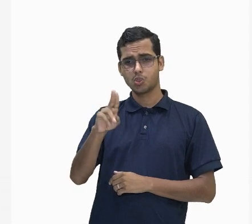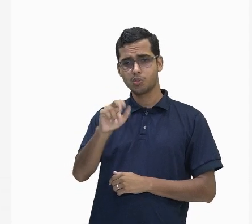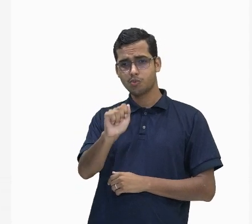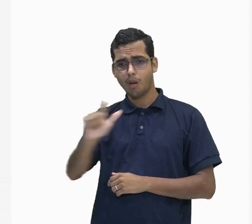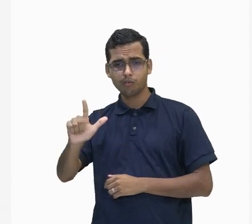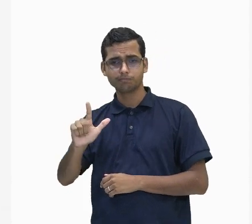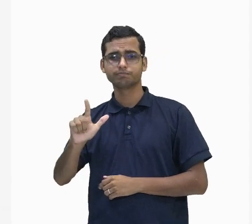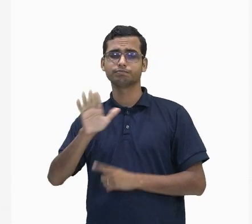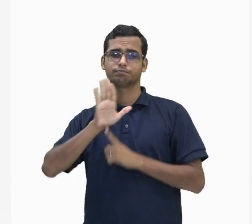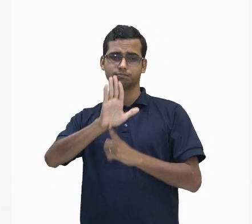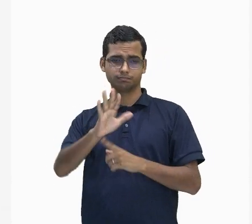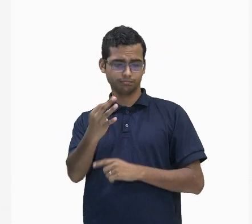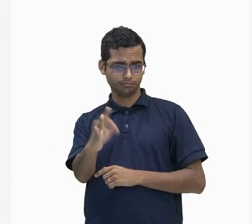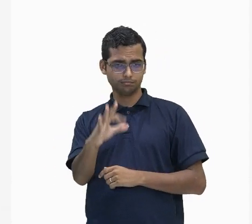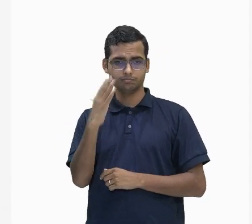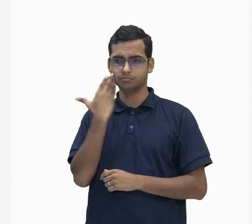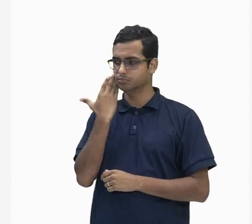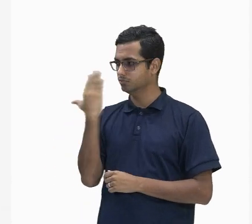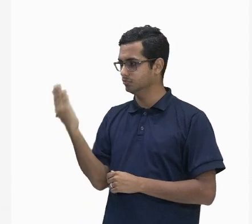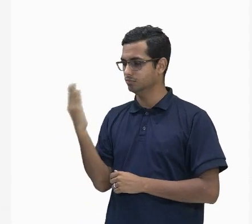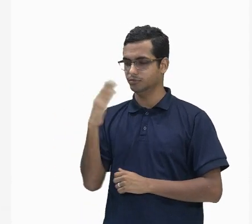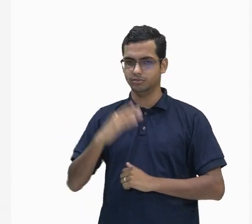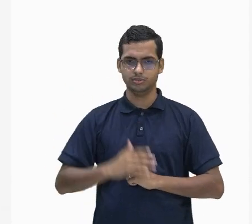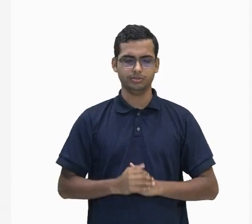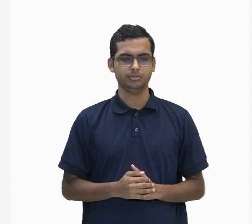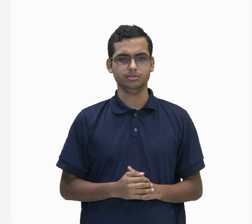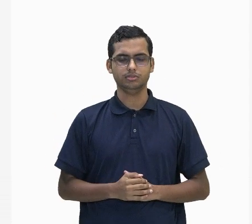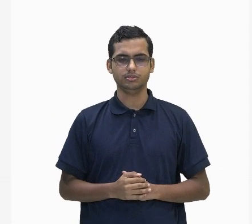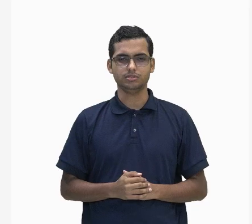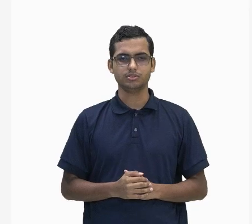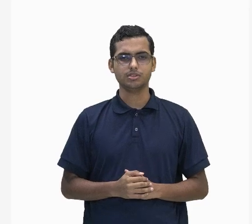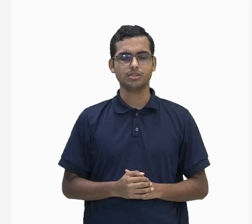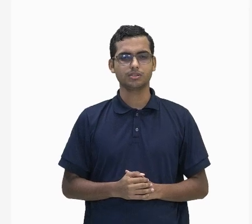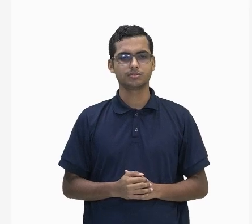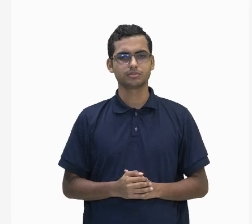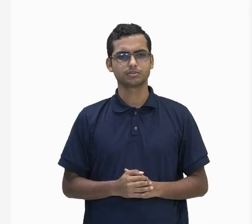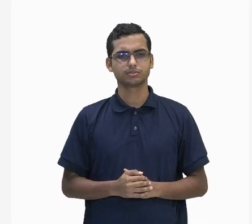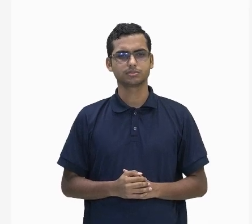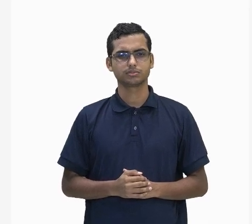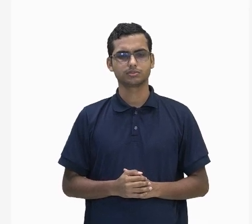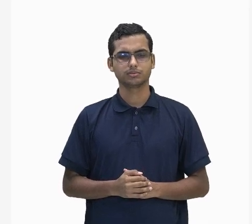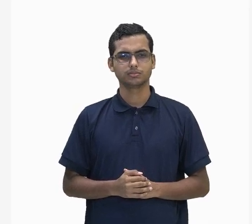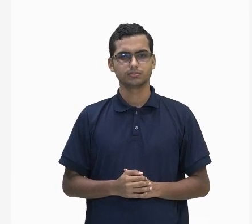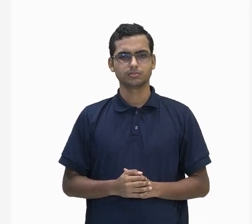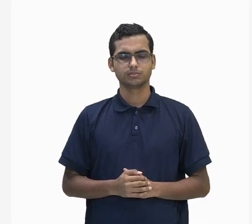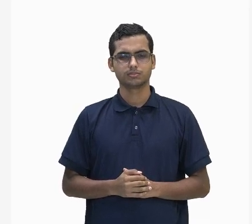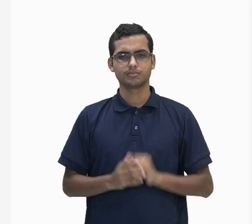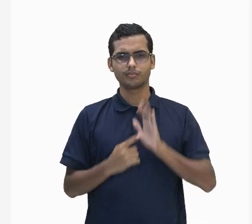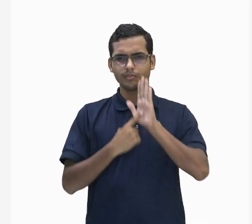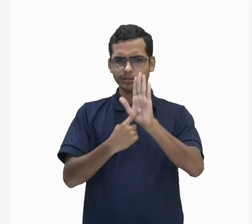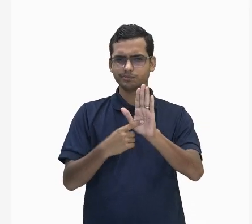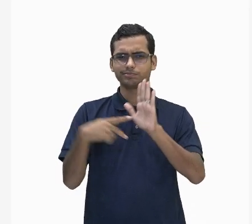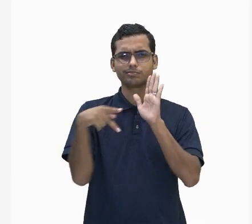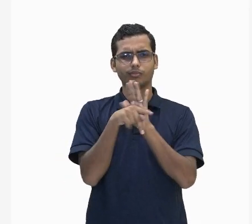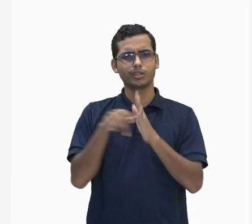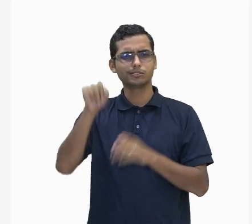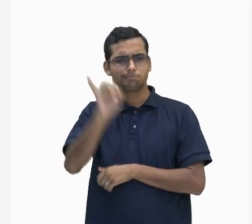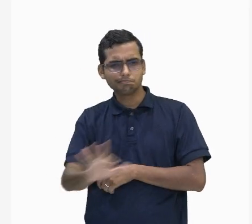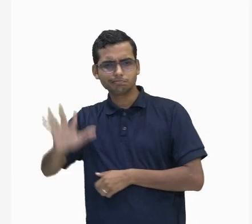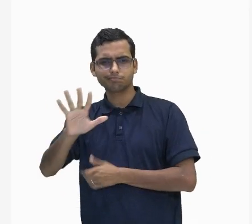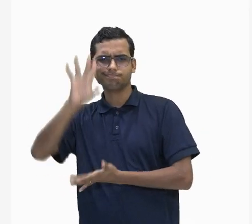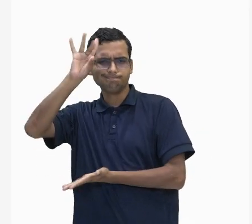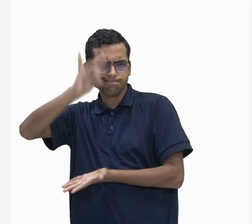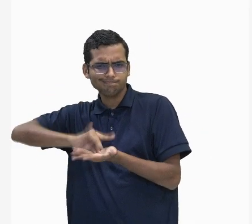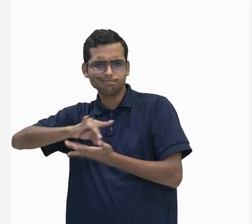dos raios refletidos, não pelos próprios raios refletidos. E essa é a diferença entre imagem virtual e imagem real.